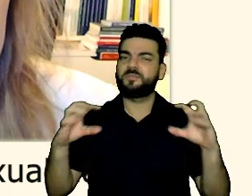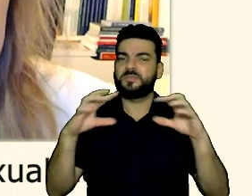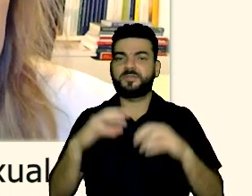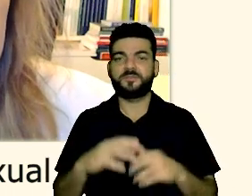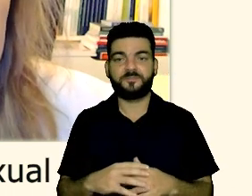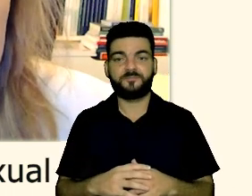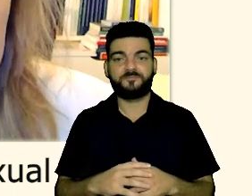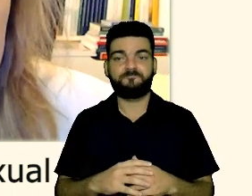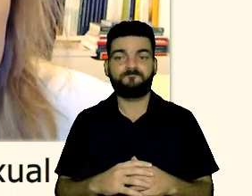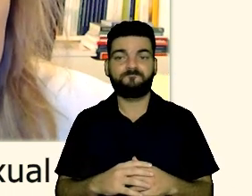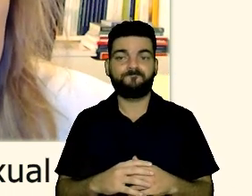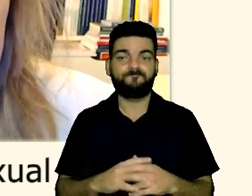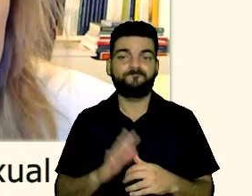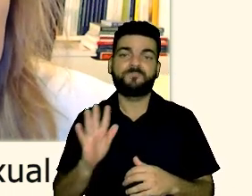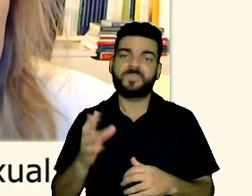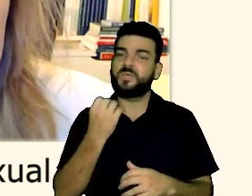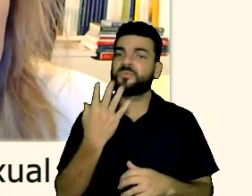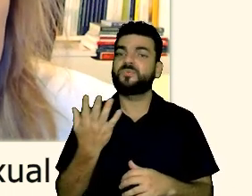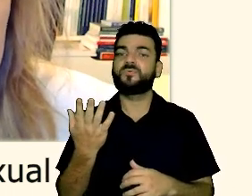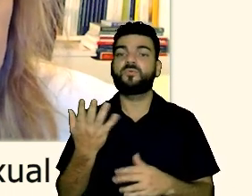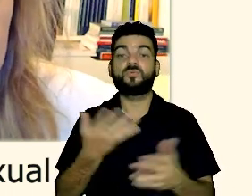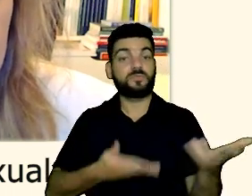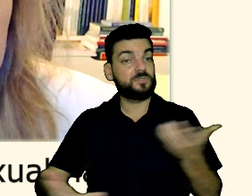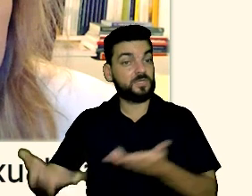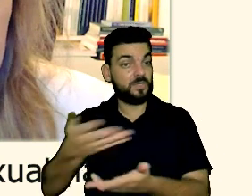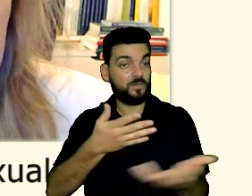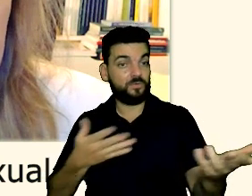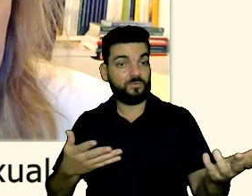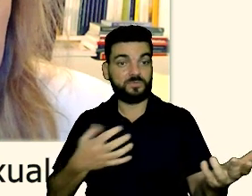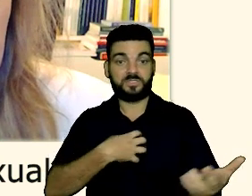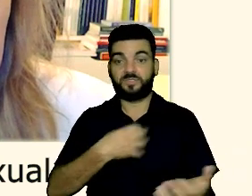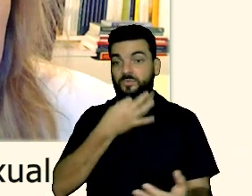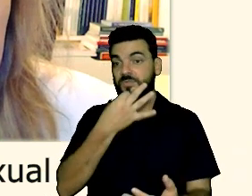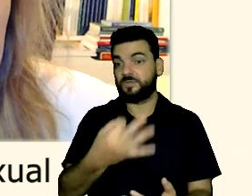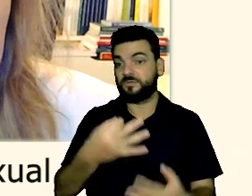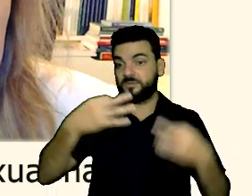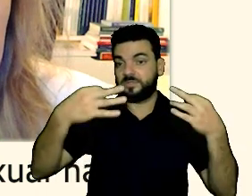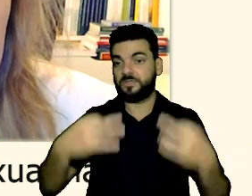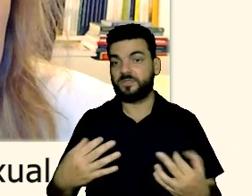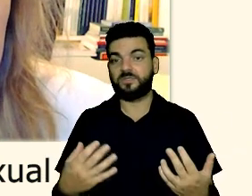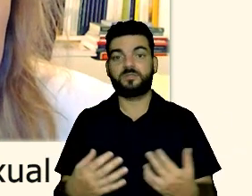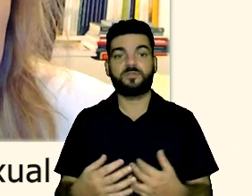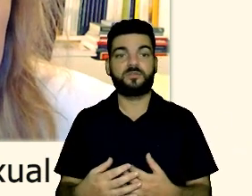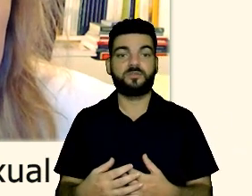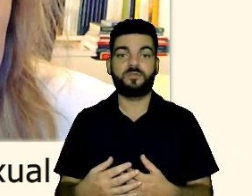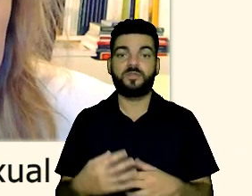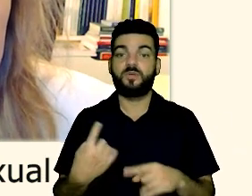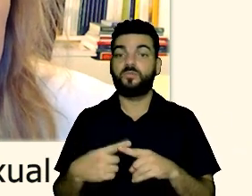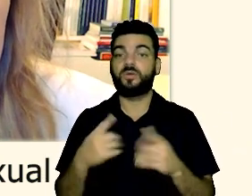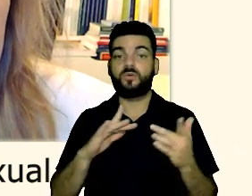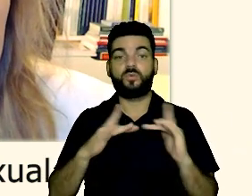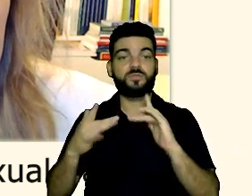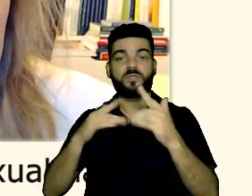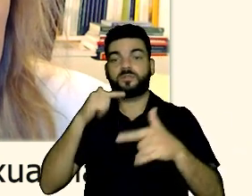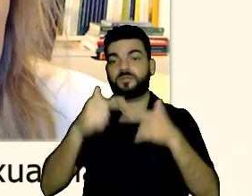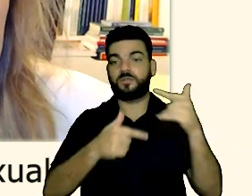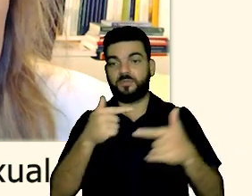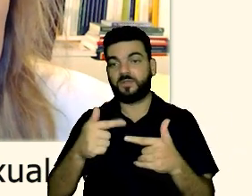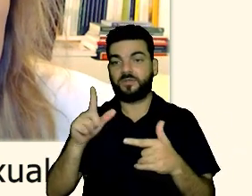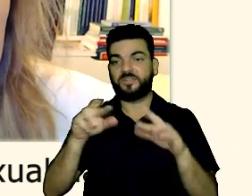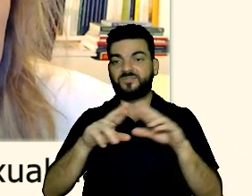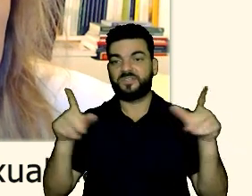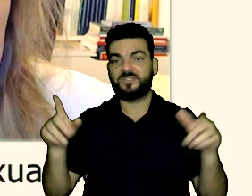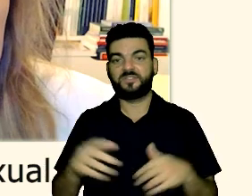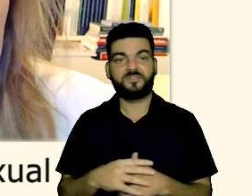inclusive, sem religião. Porém, é claro que a gente tem, infelizmente, alguns casos que são nesse sentido. E eu acho que é sempre